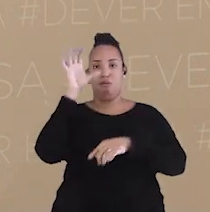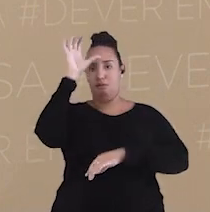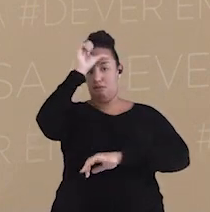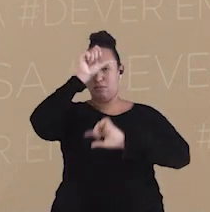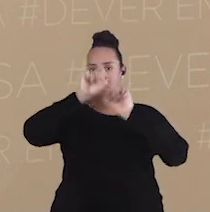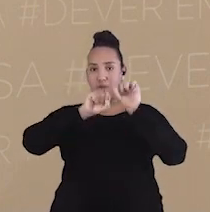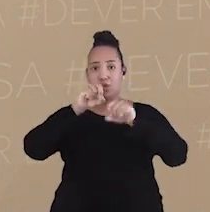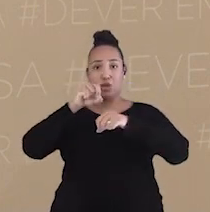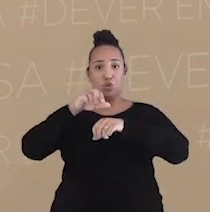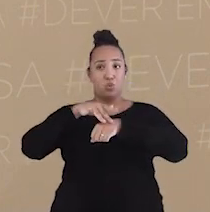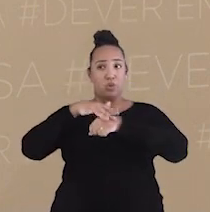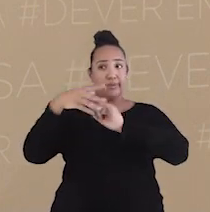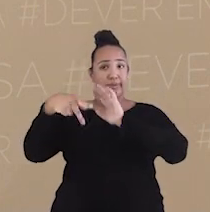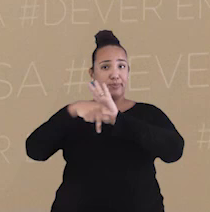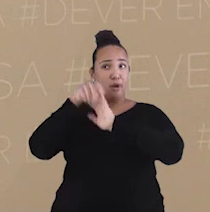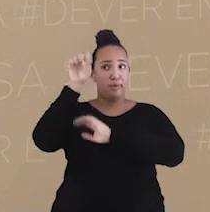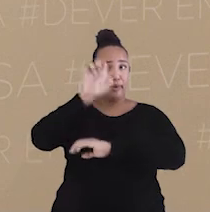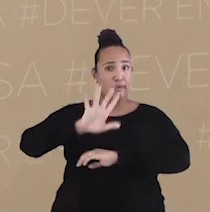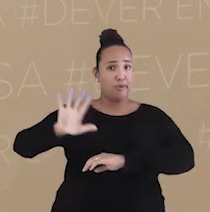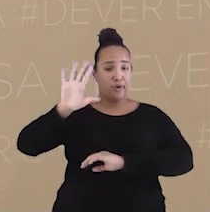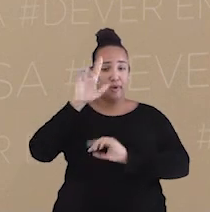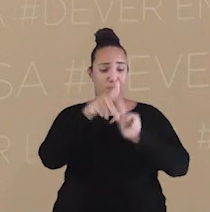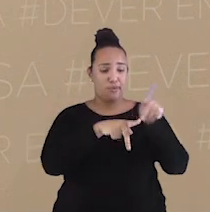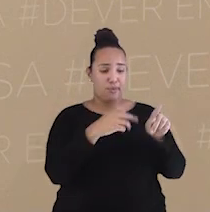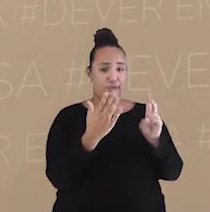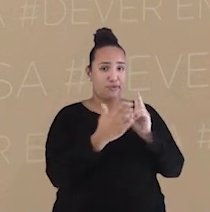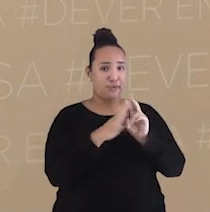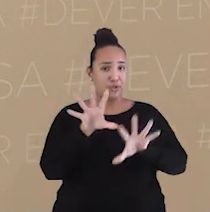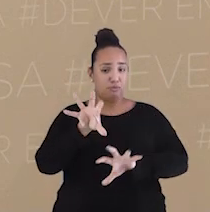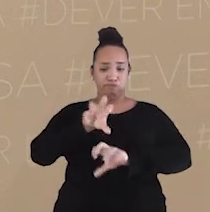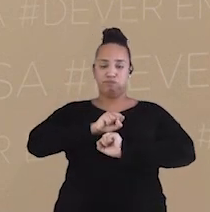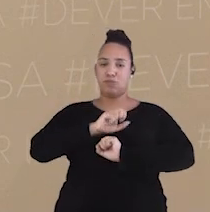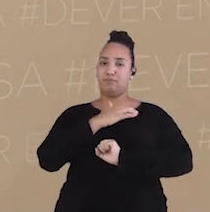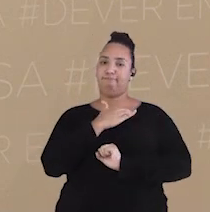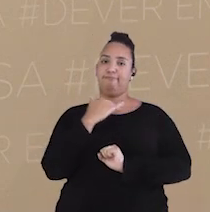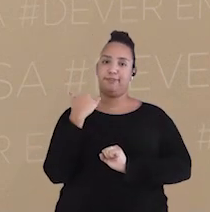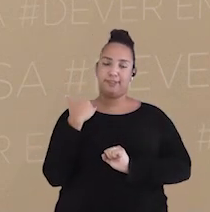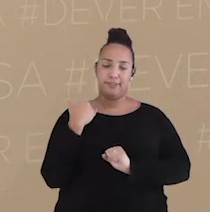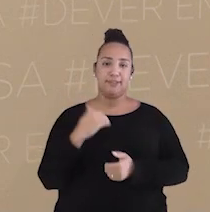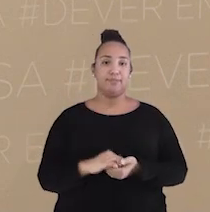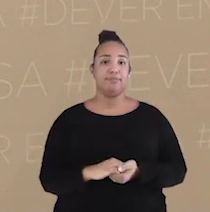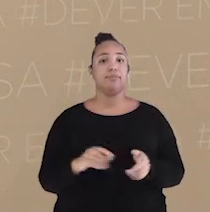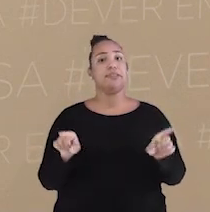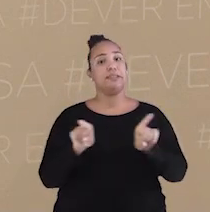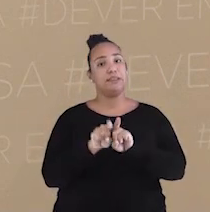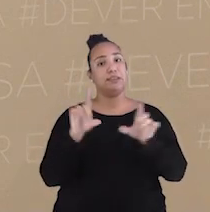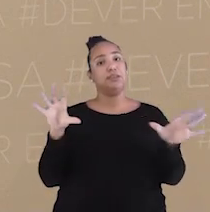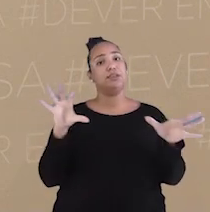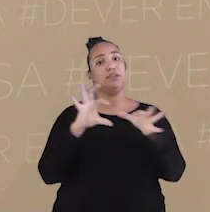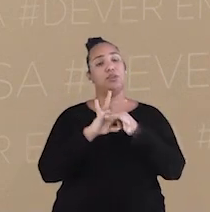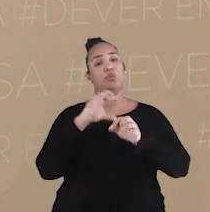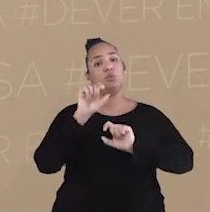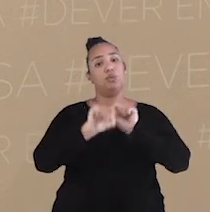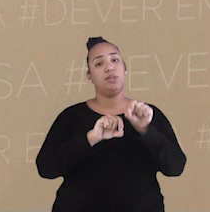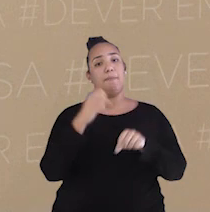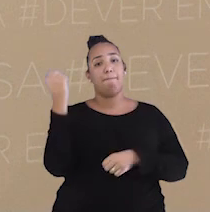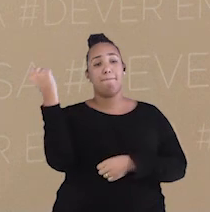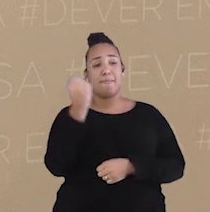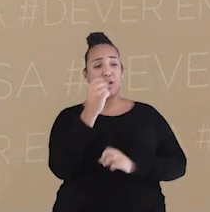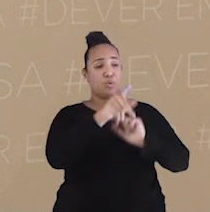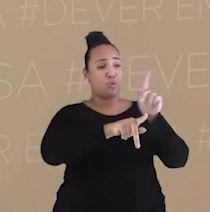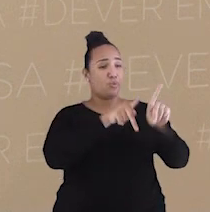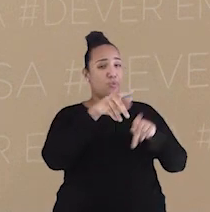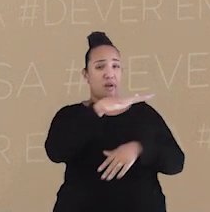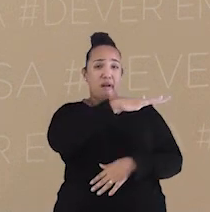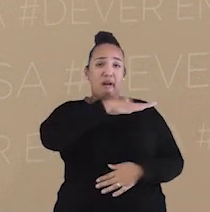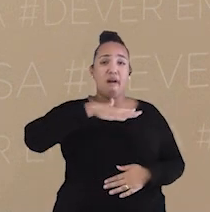as doenças trazidas pela Europa foram fatais para os indígenas. Isso, atrelado ao genocídio, que foi a morte em